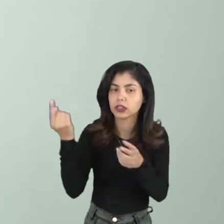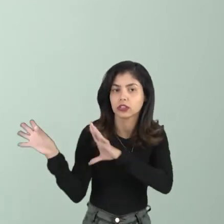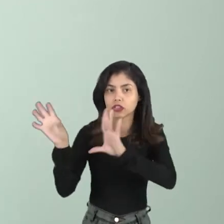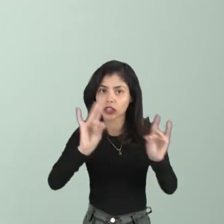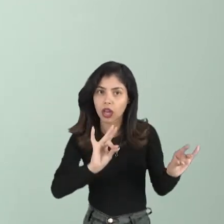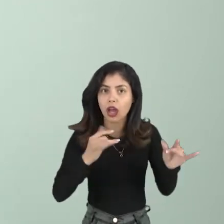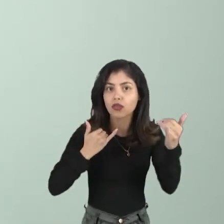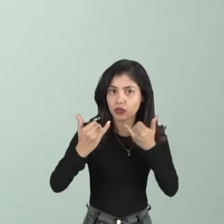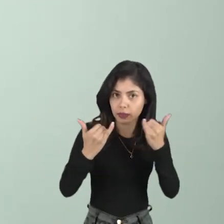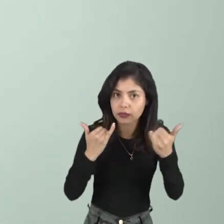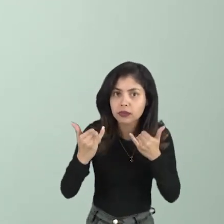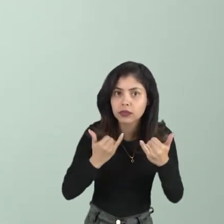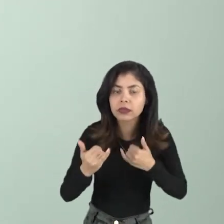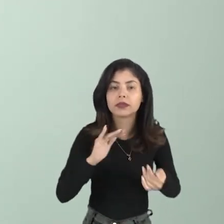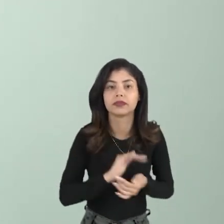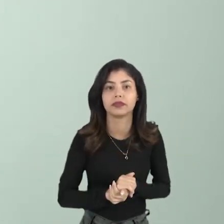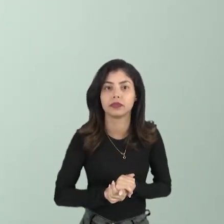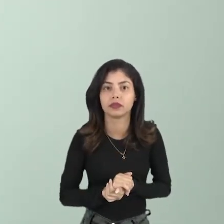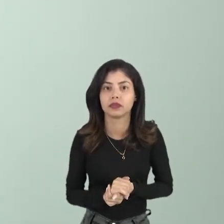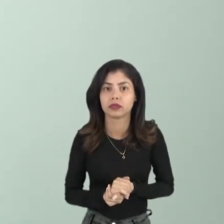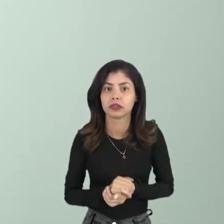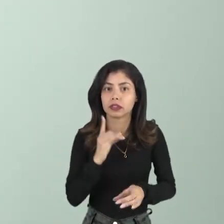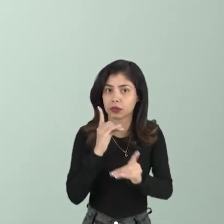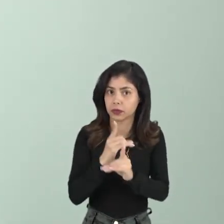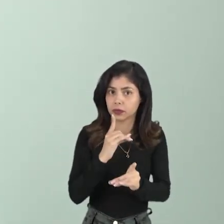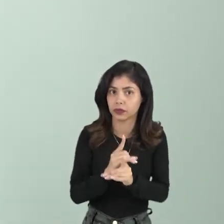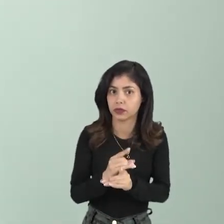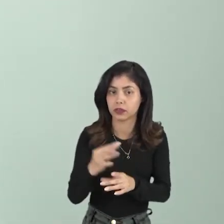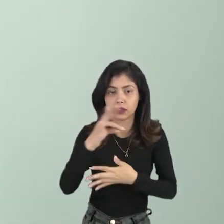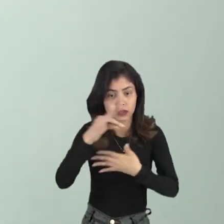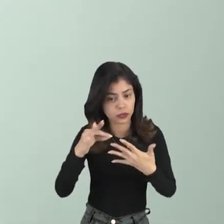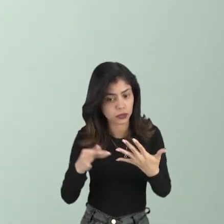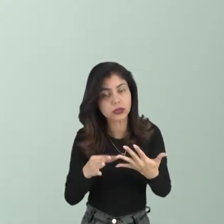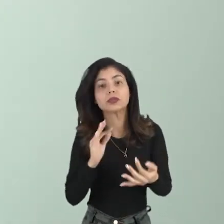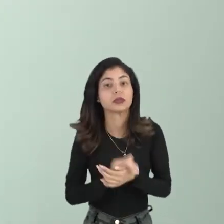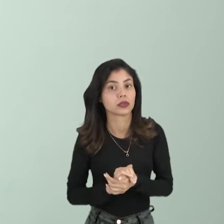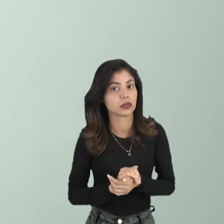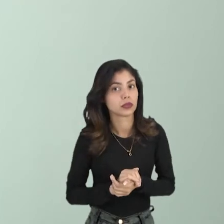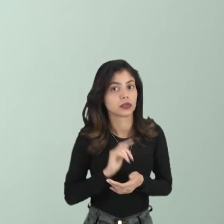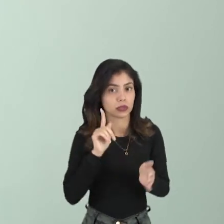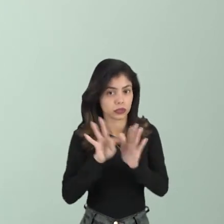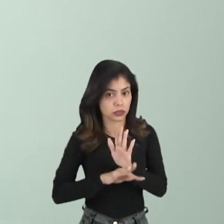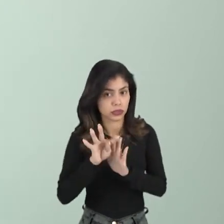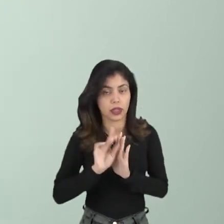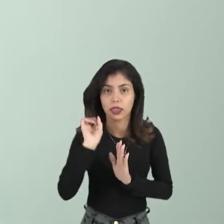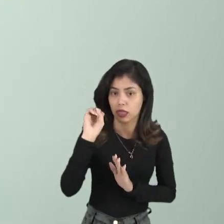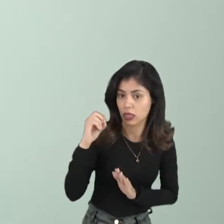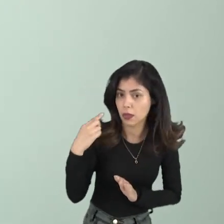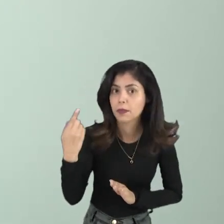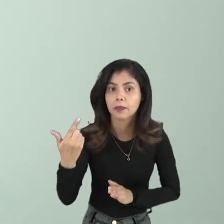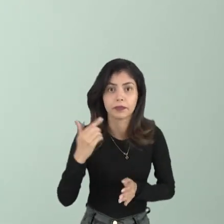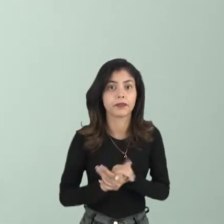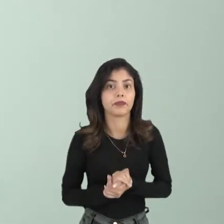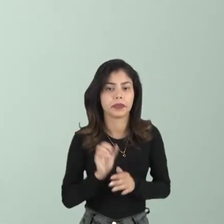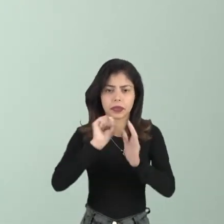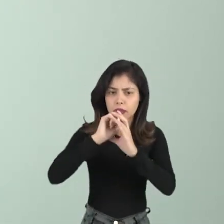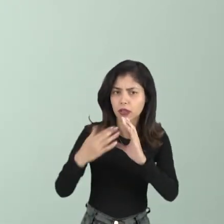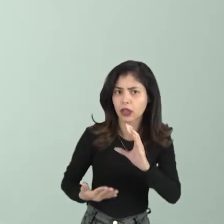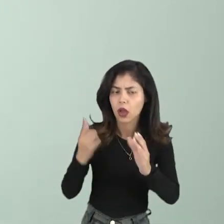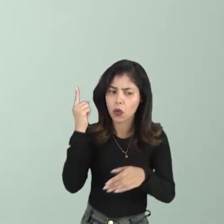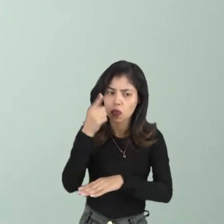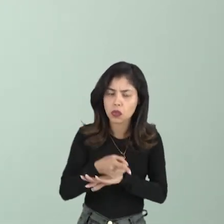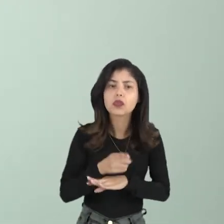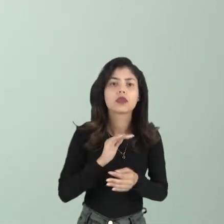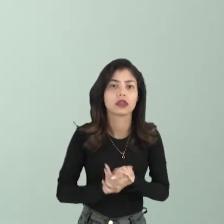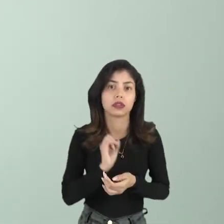te traz a informação da identificação do tipo textual, depois a característica a ser tratada, o